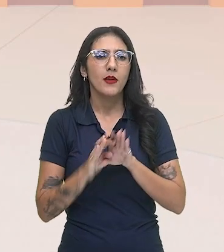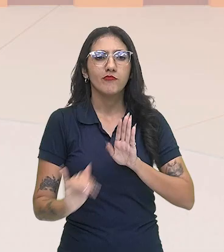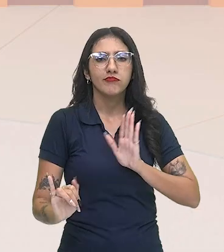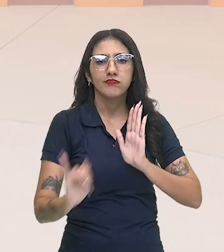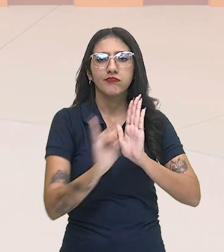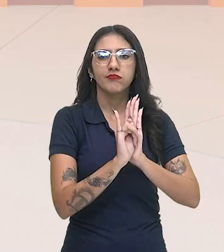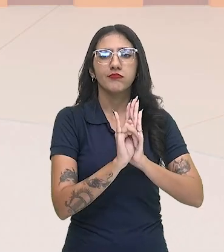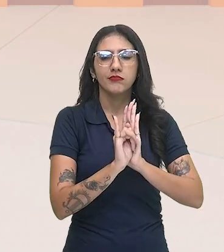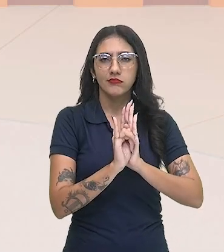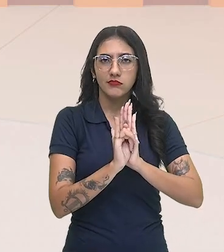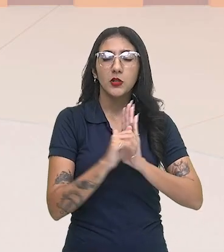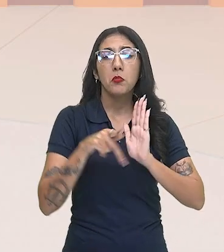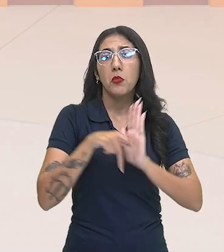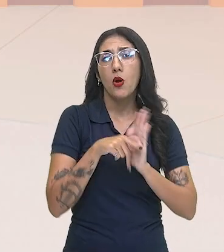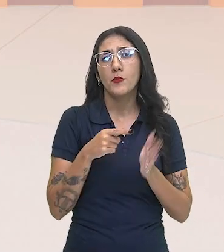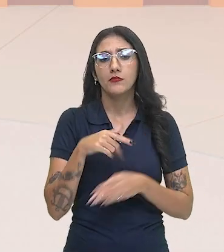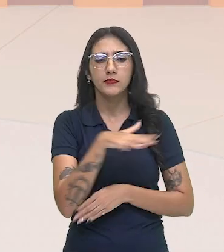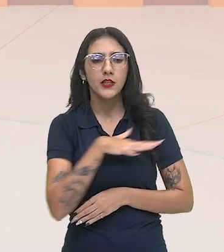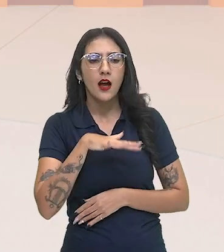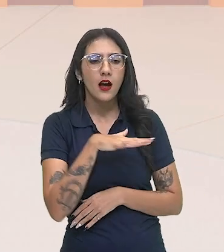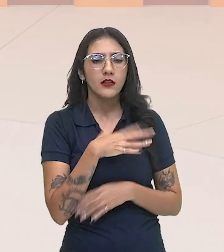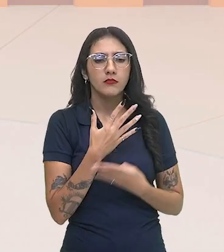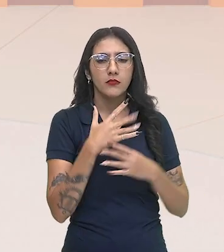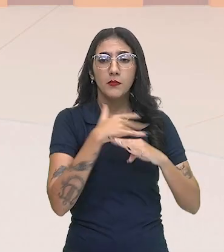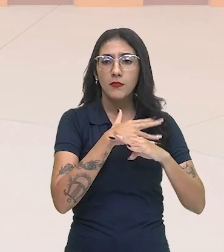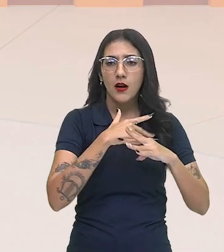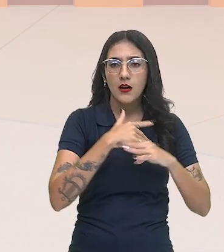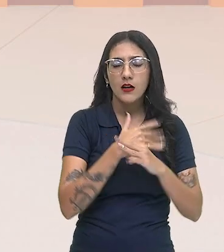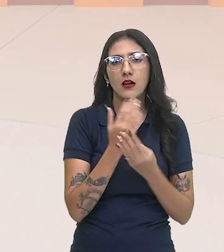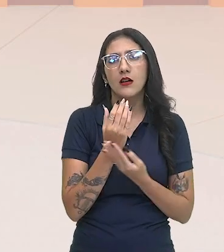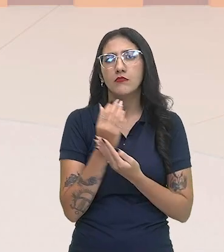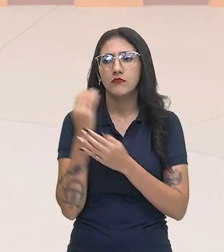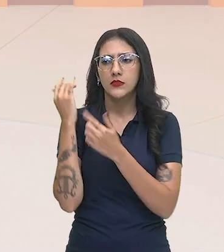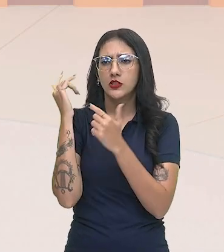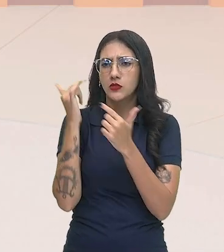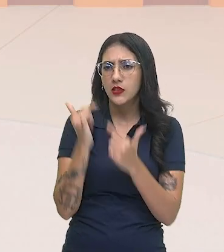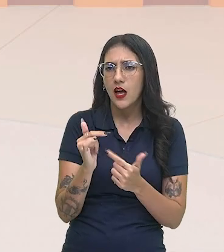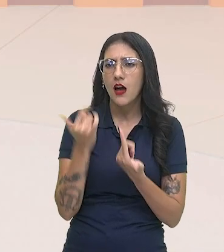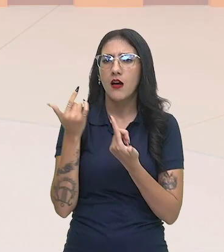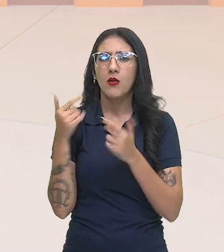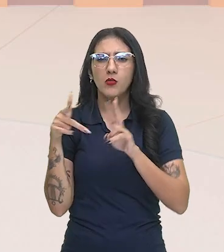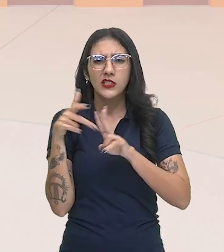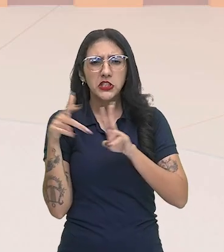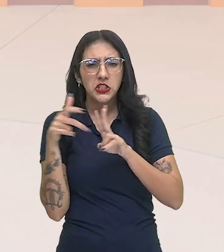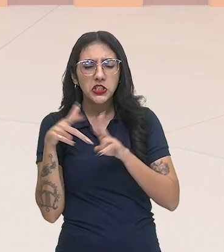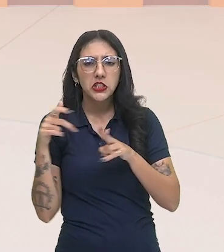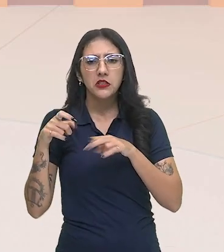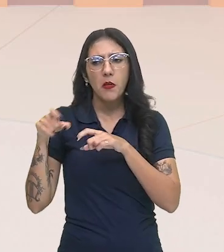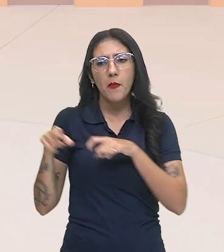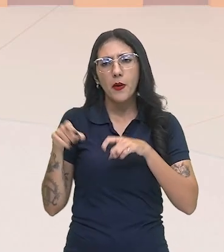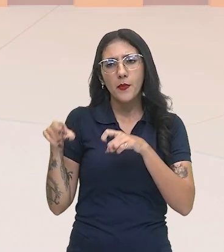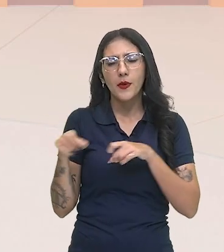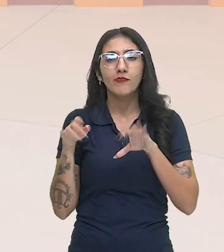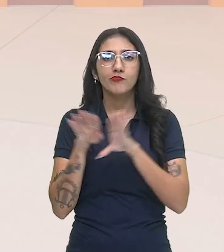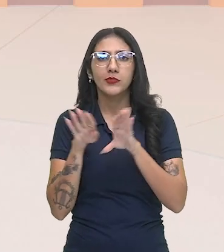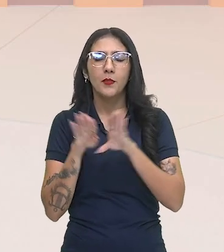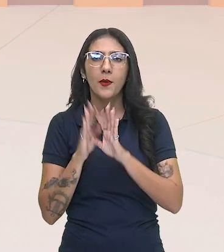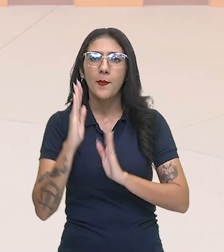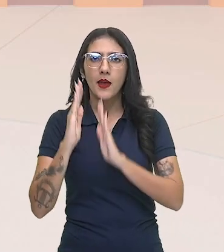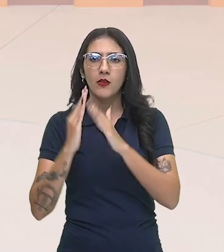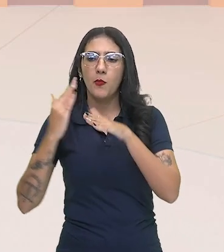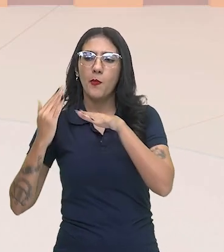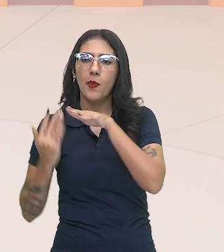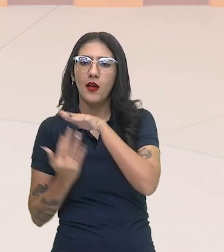suas populações urbanas, rurais, tradicionais e indígenas, processo